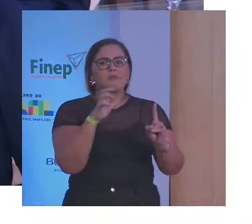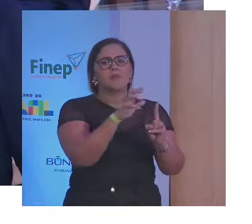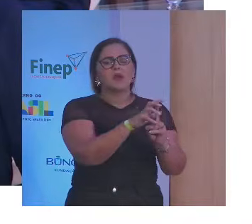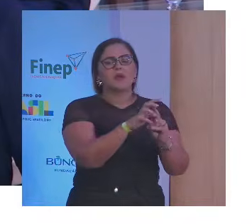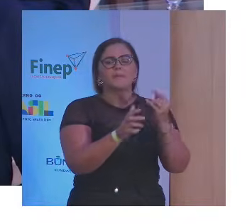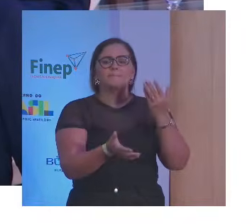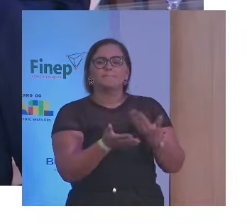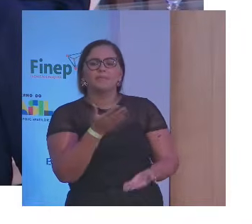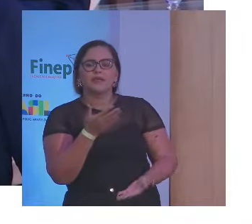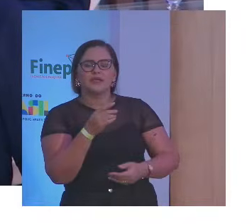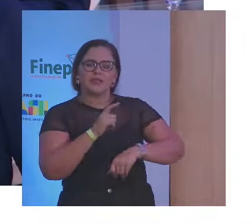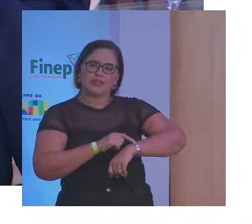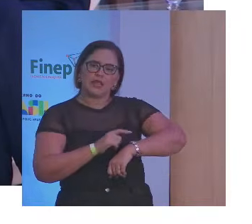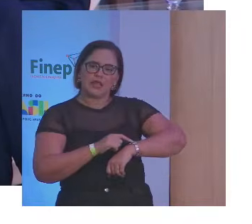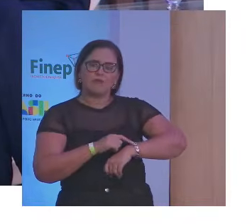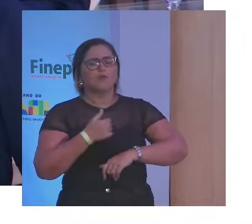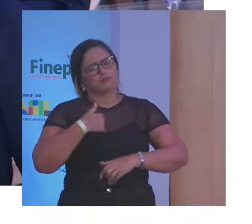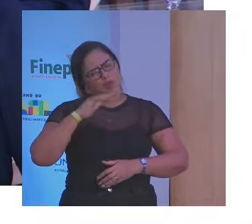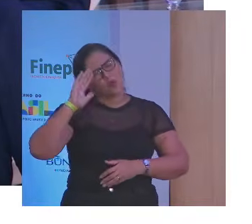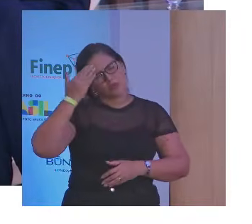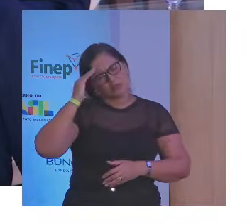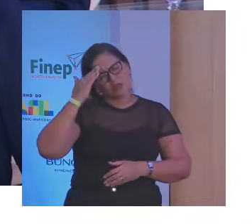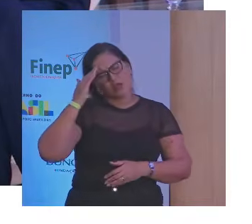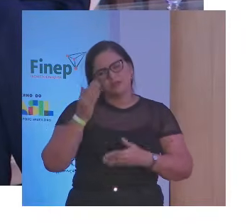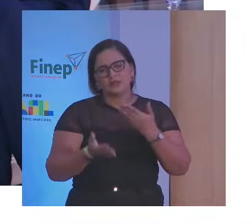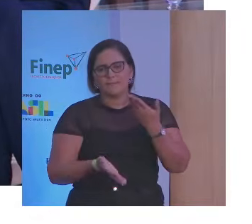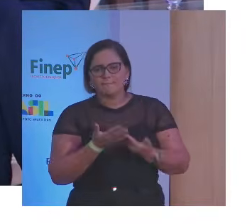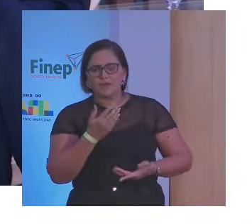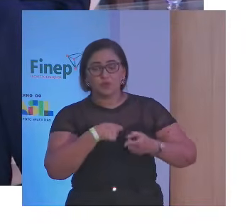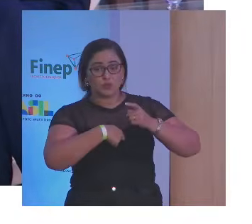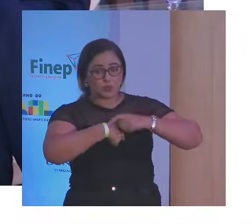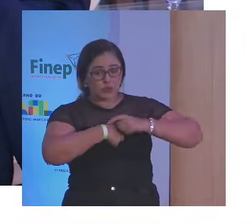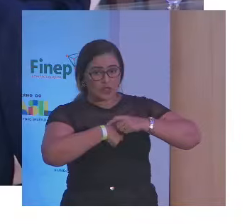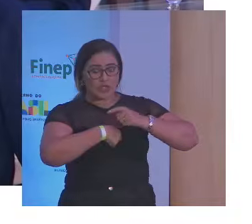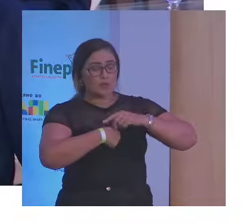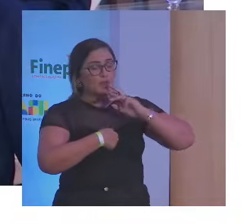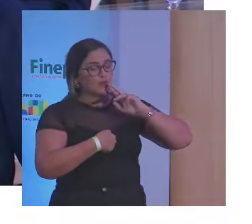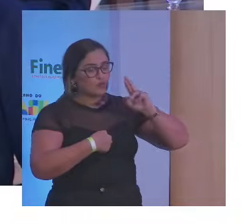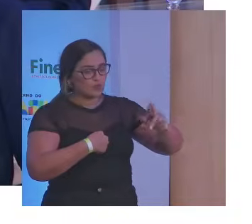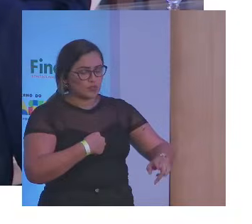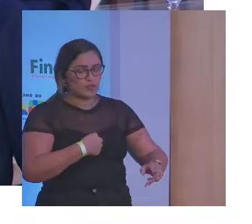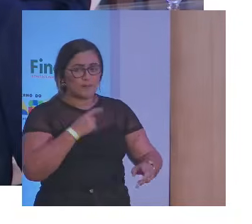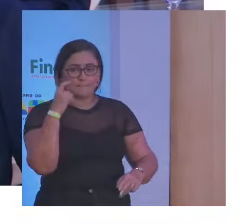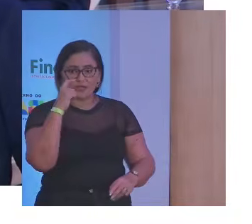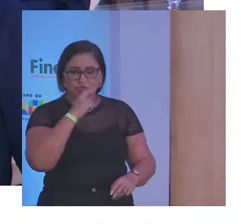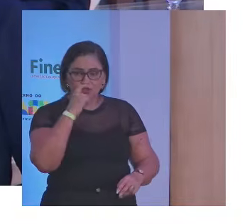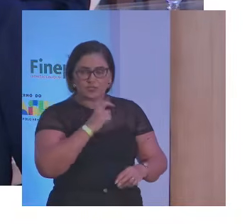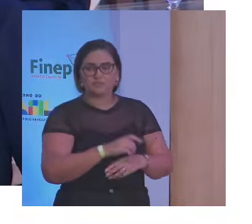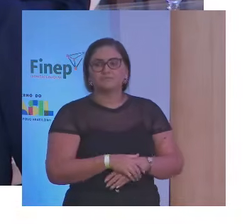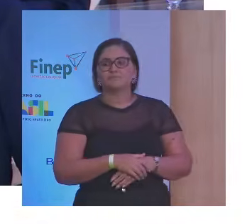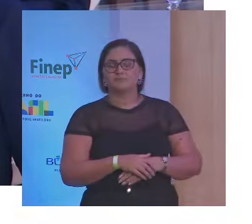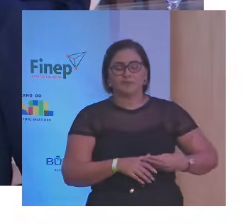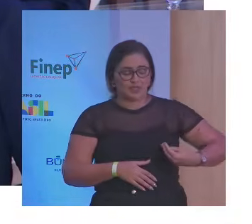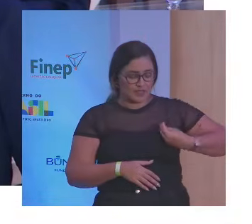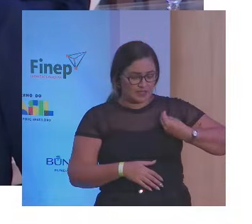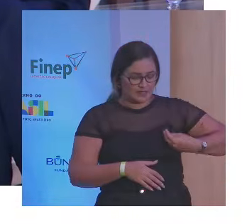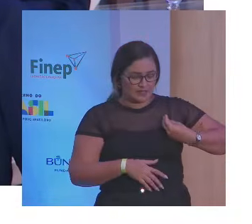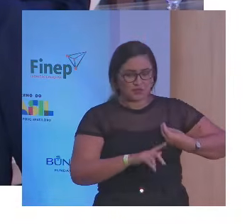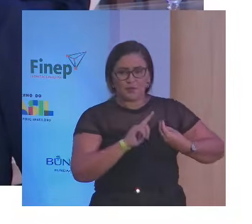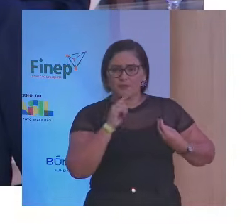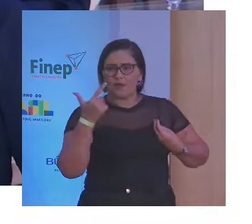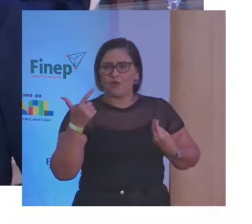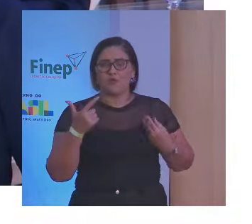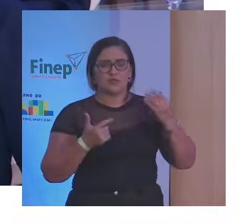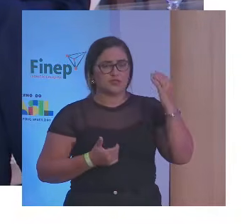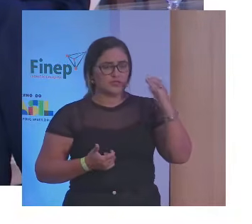ela perca tempo, eu entendo. Você perde um tempo danado respondendo a fake news. E há uma outra vertente